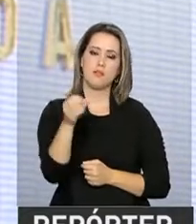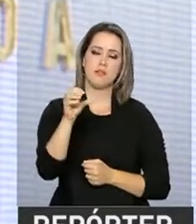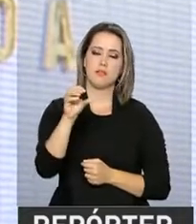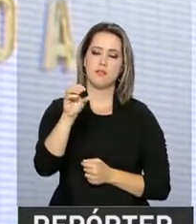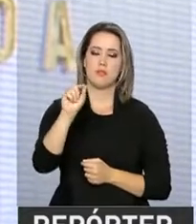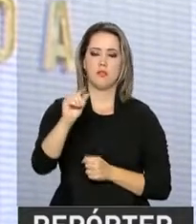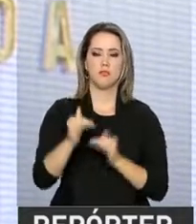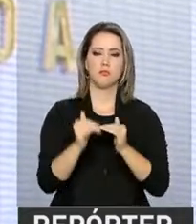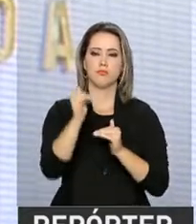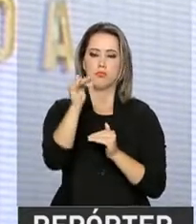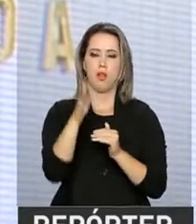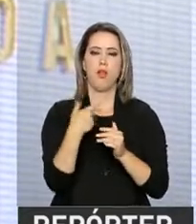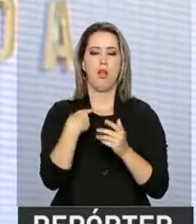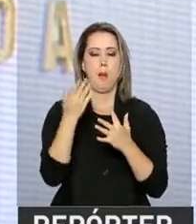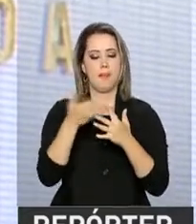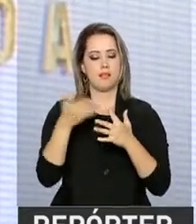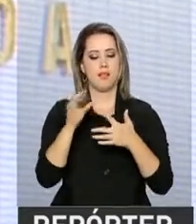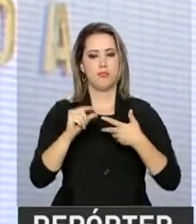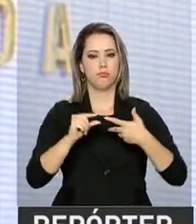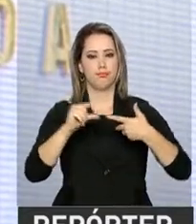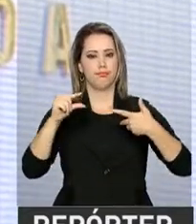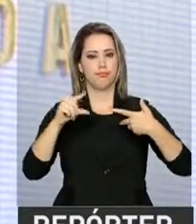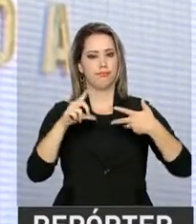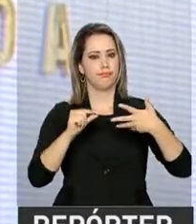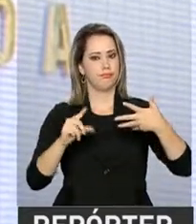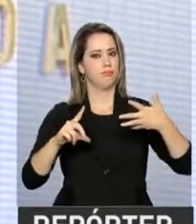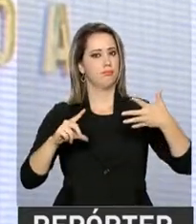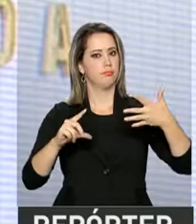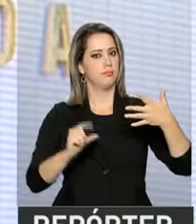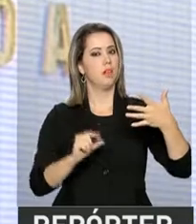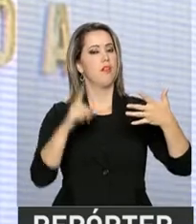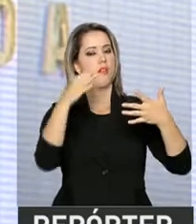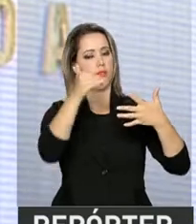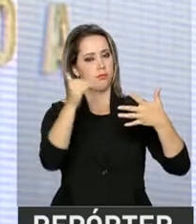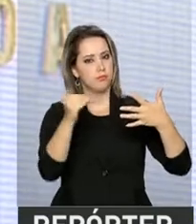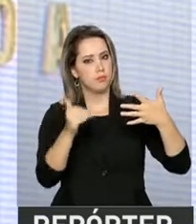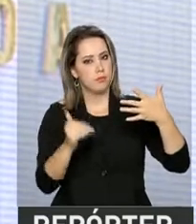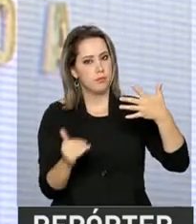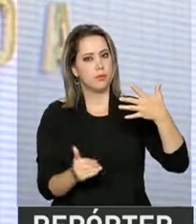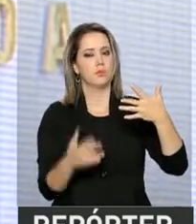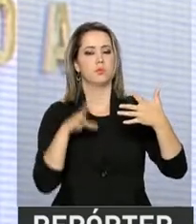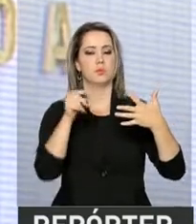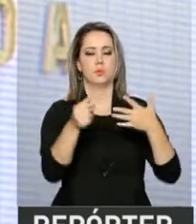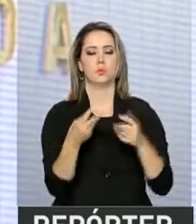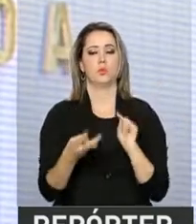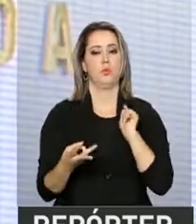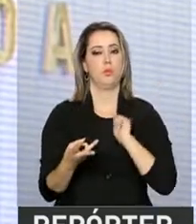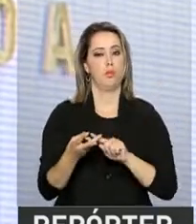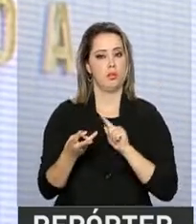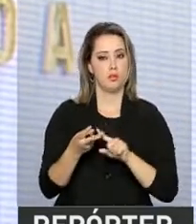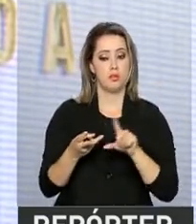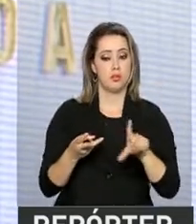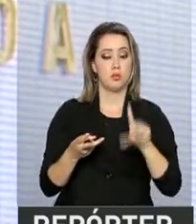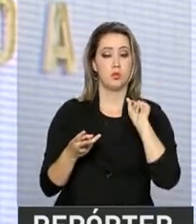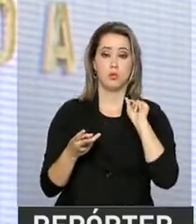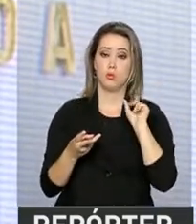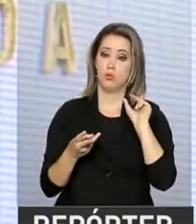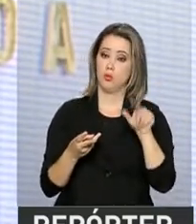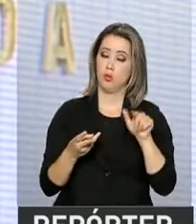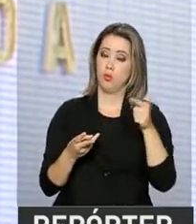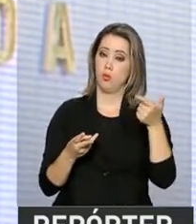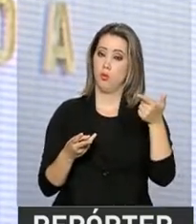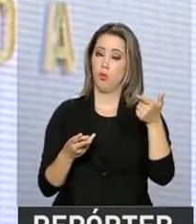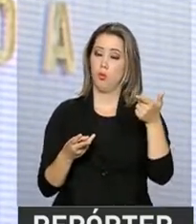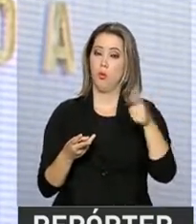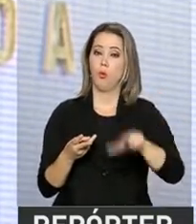dívida. E o terceiro conjunto de modalidades da Receita, nós temos aí uma